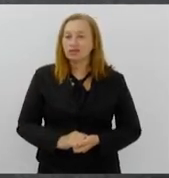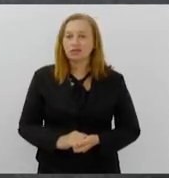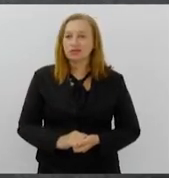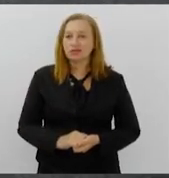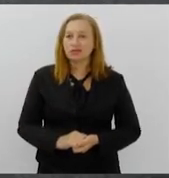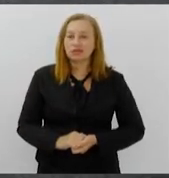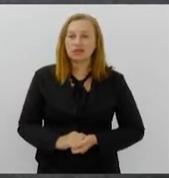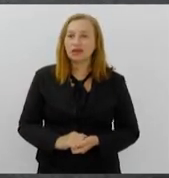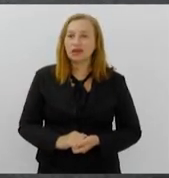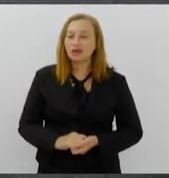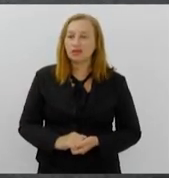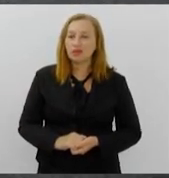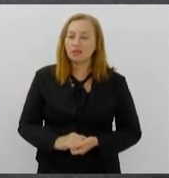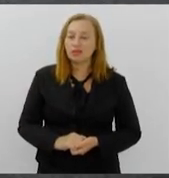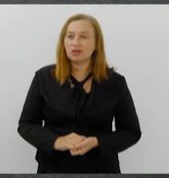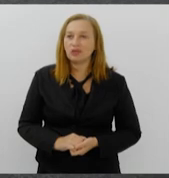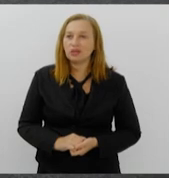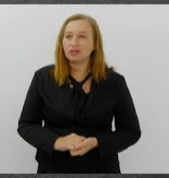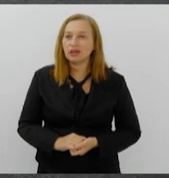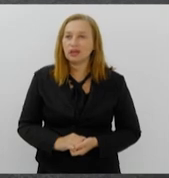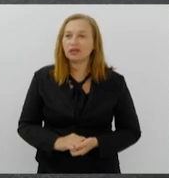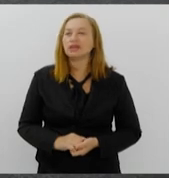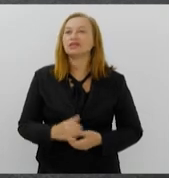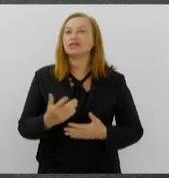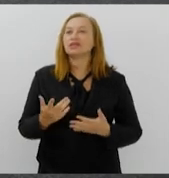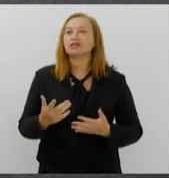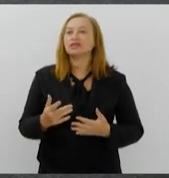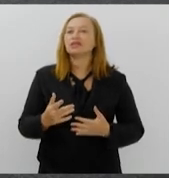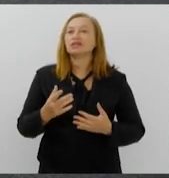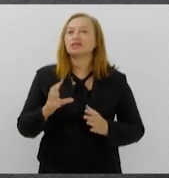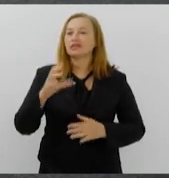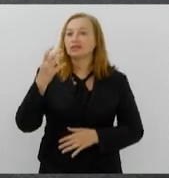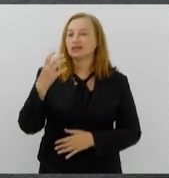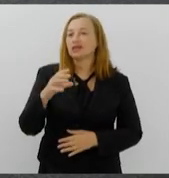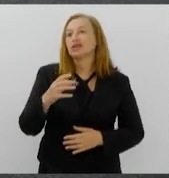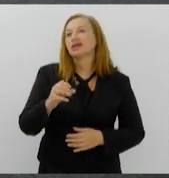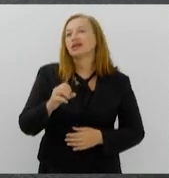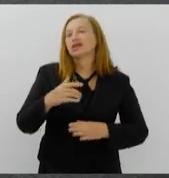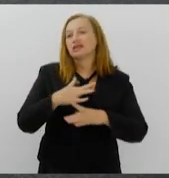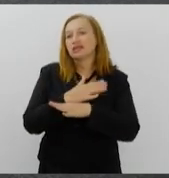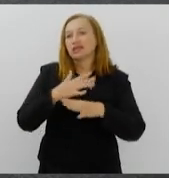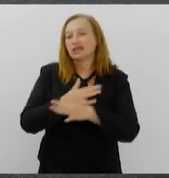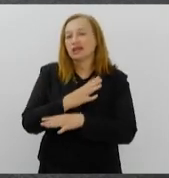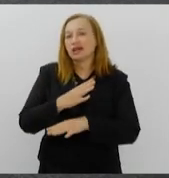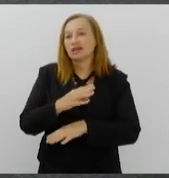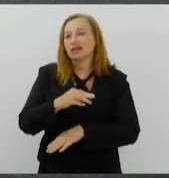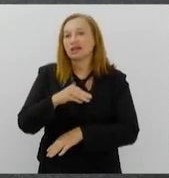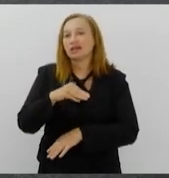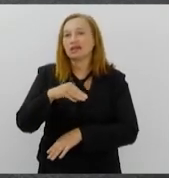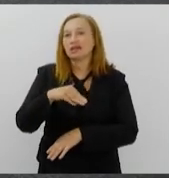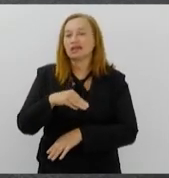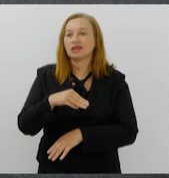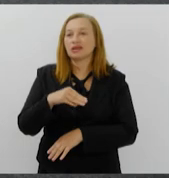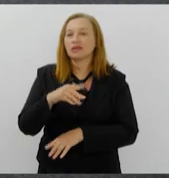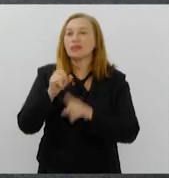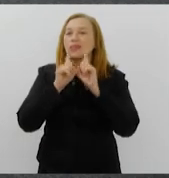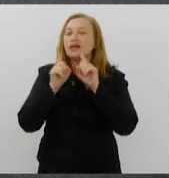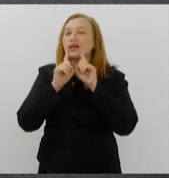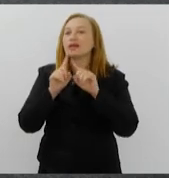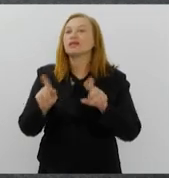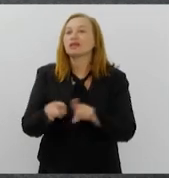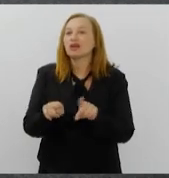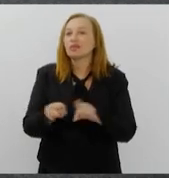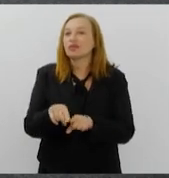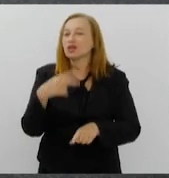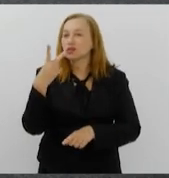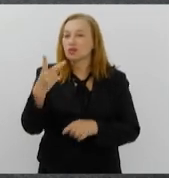lá contribuindo para o governo e para a cidade de Maricá. Deixar um abraço para dois assessores que obtiveram